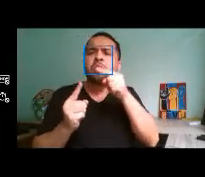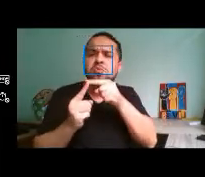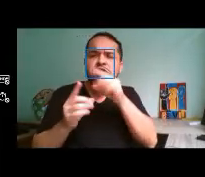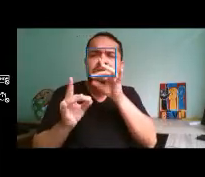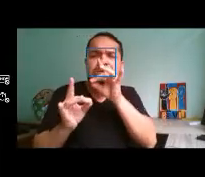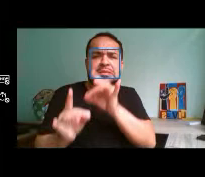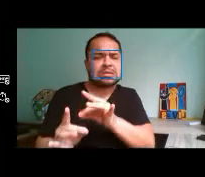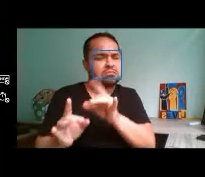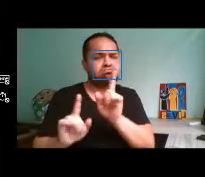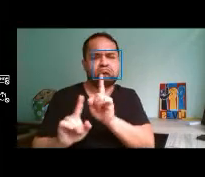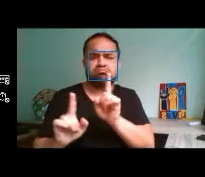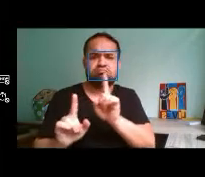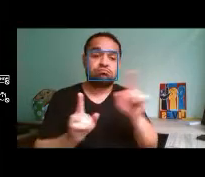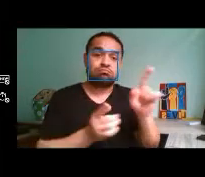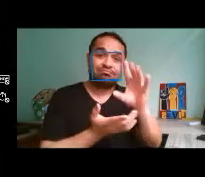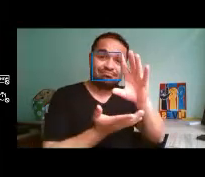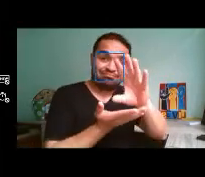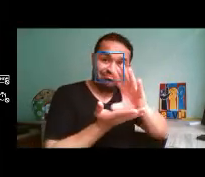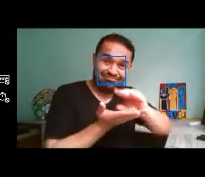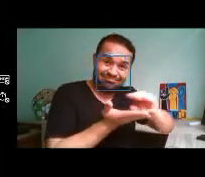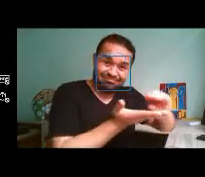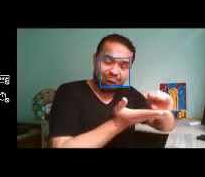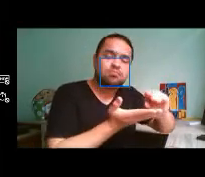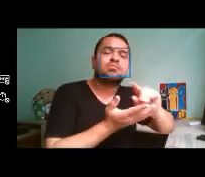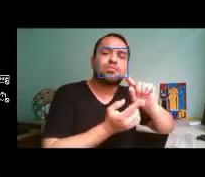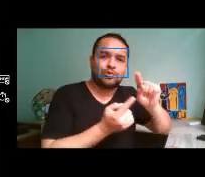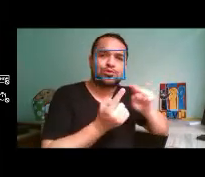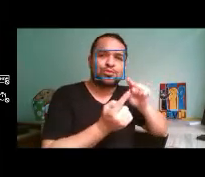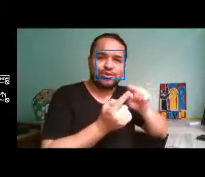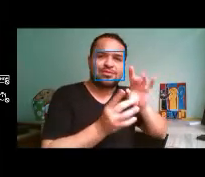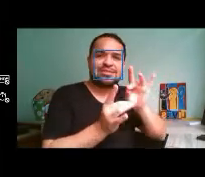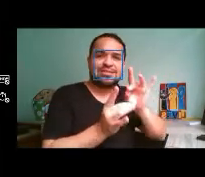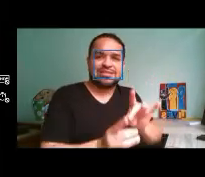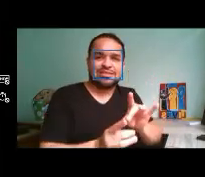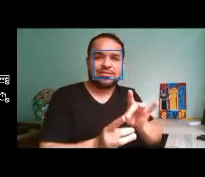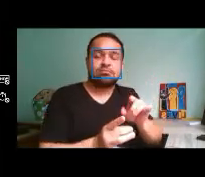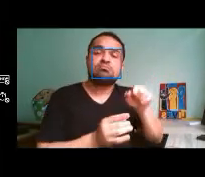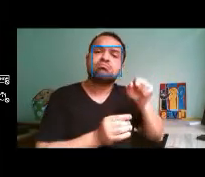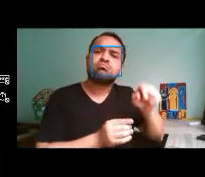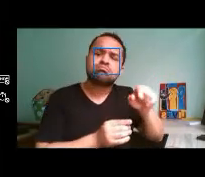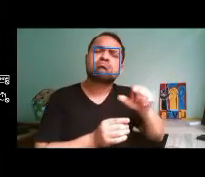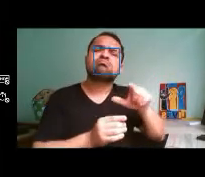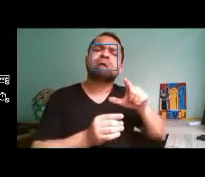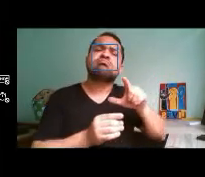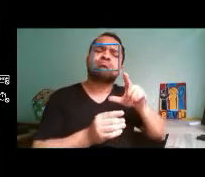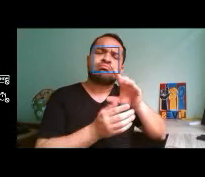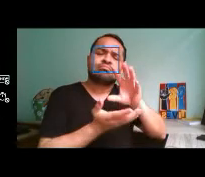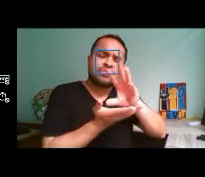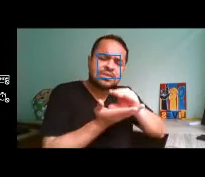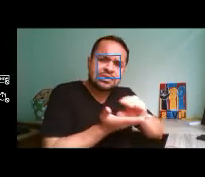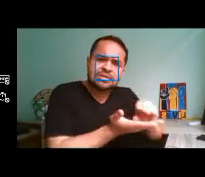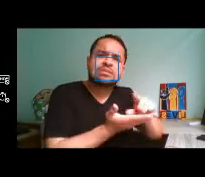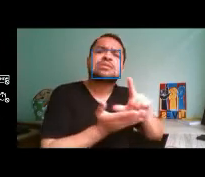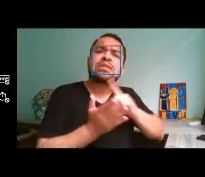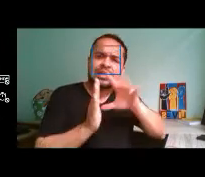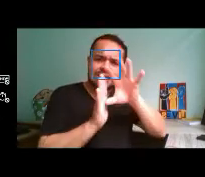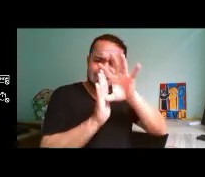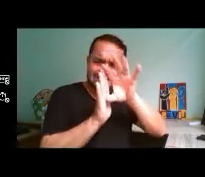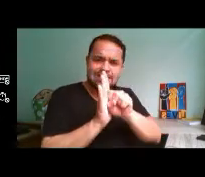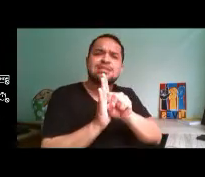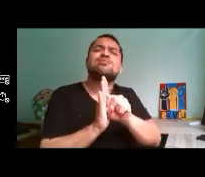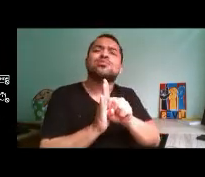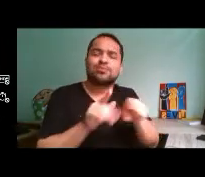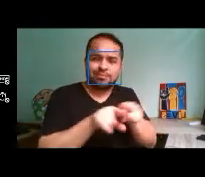a transcrever isso, e a gente sabe que a língua de sinais também tem uma escrita, assim como a língua portuguesa, mas tem